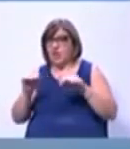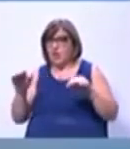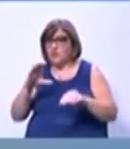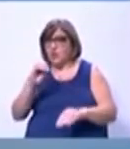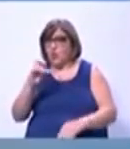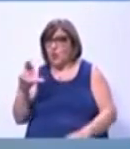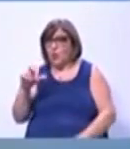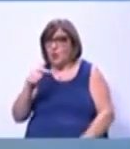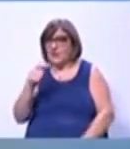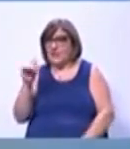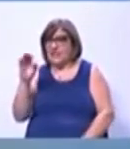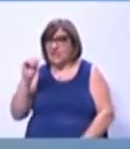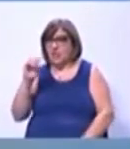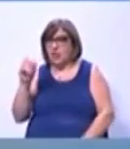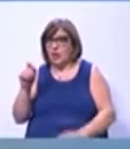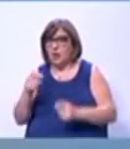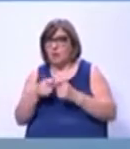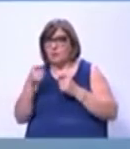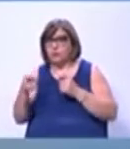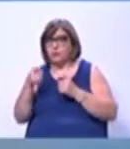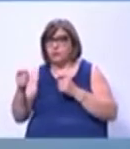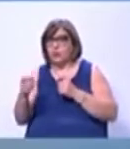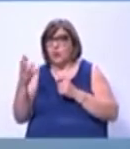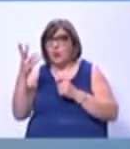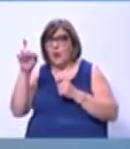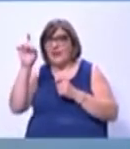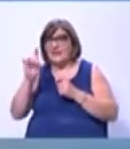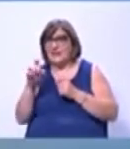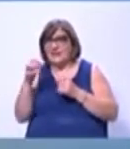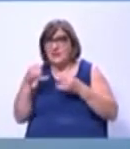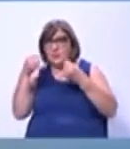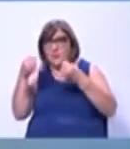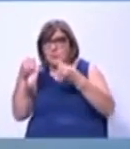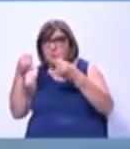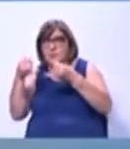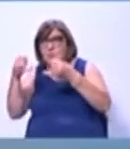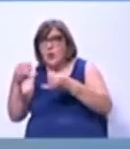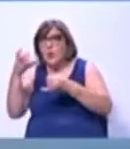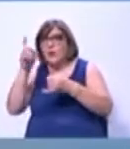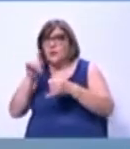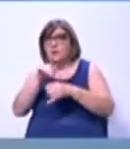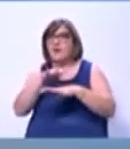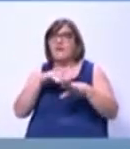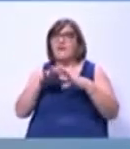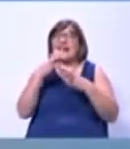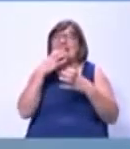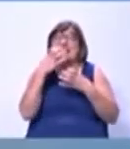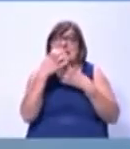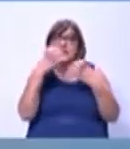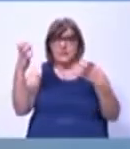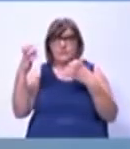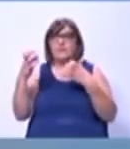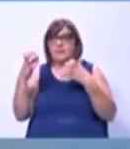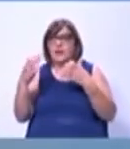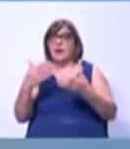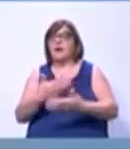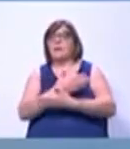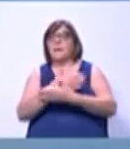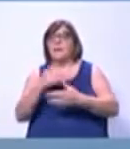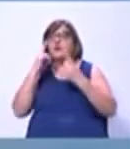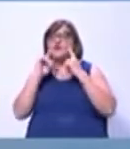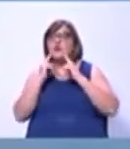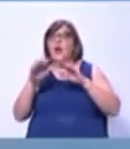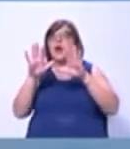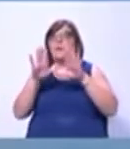falava há pouco perdura durante os 4 dias seguintes ao evento. Ou seja, o bebê até parou de